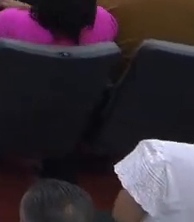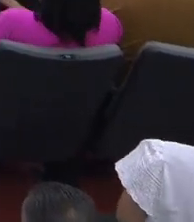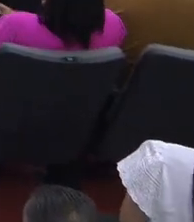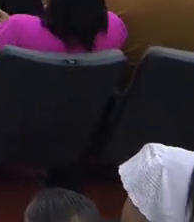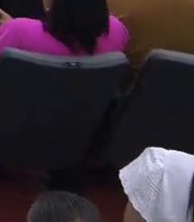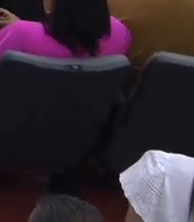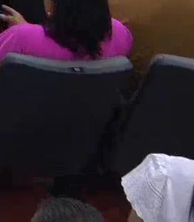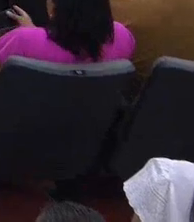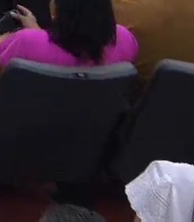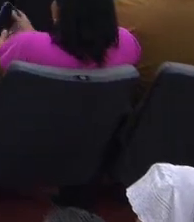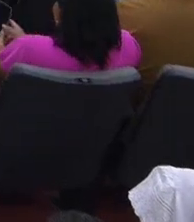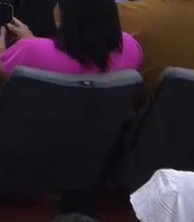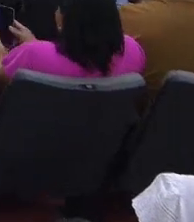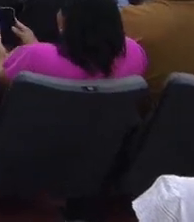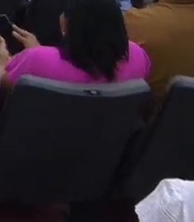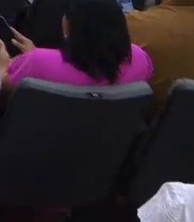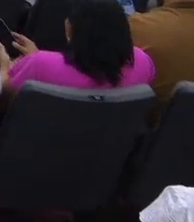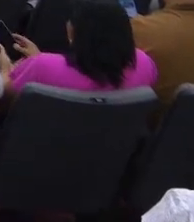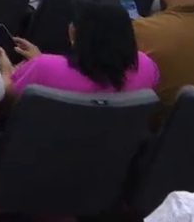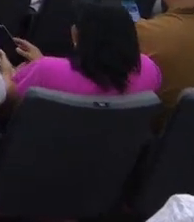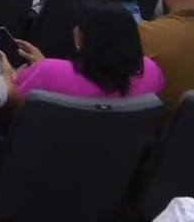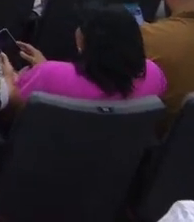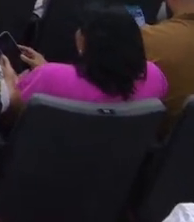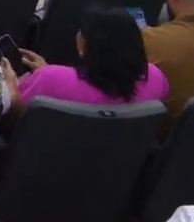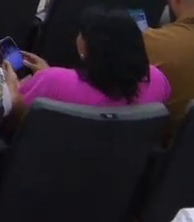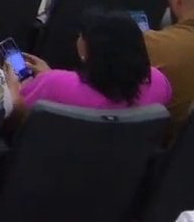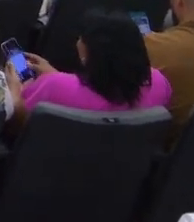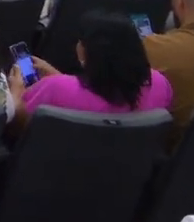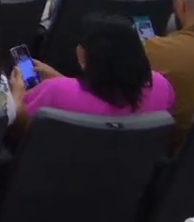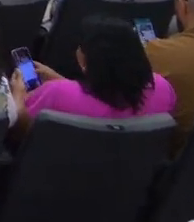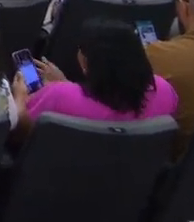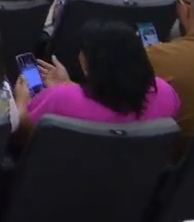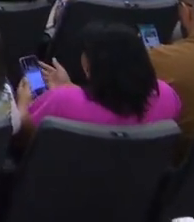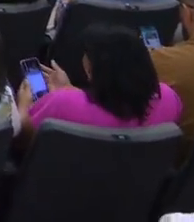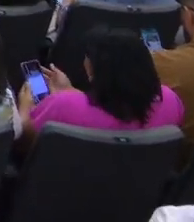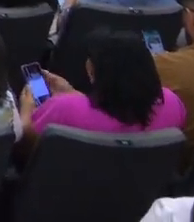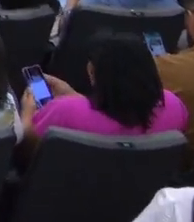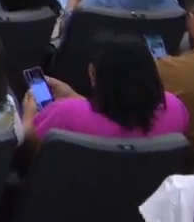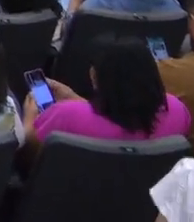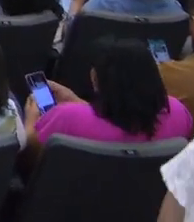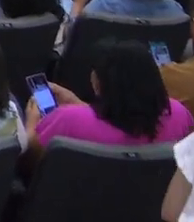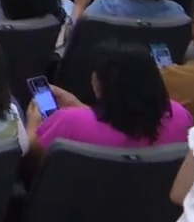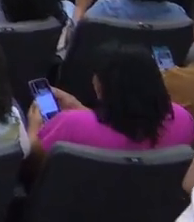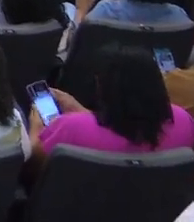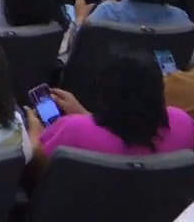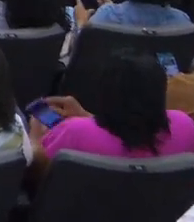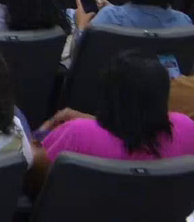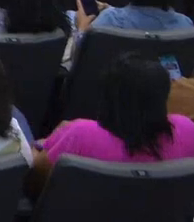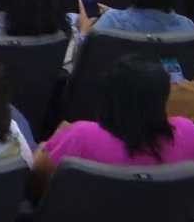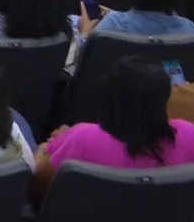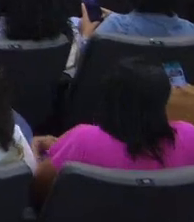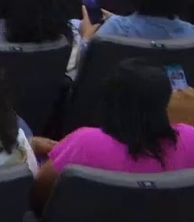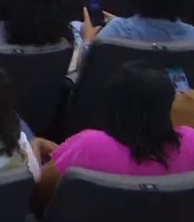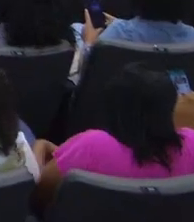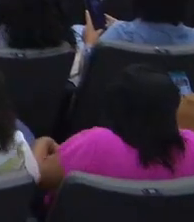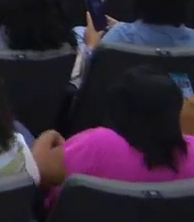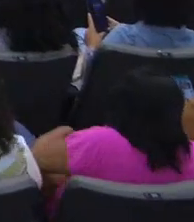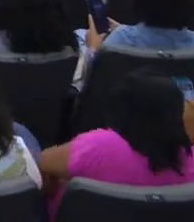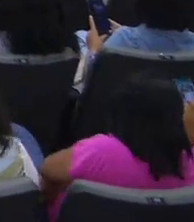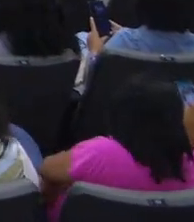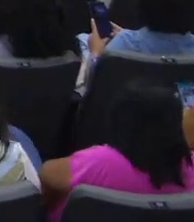proposições da comissão e realizar a audiência pública passa à terceira fase da Ordem do dia compreende o recebimento e